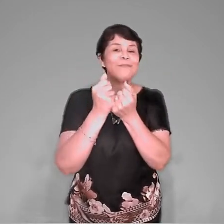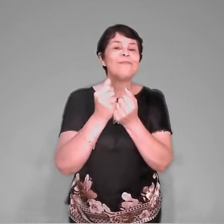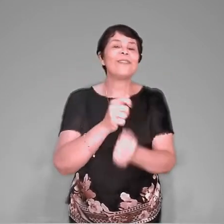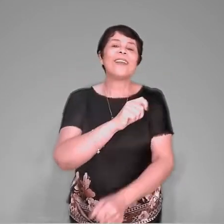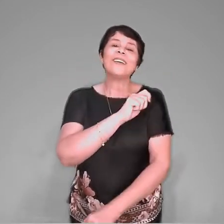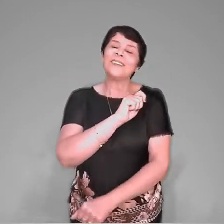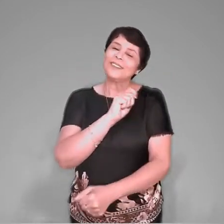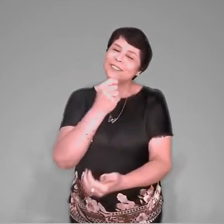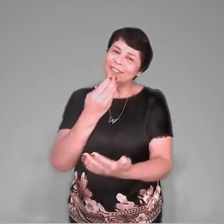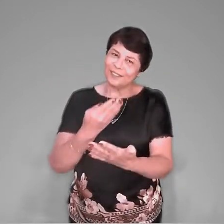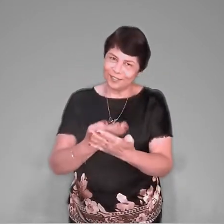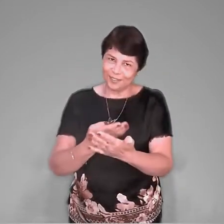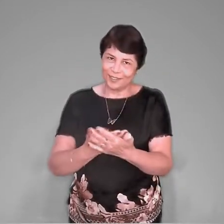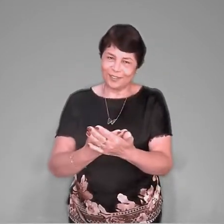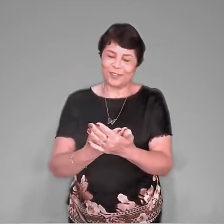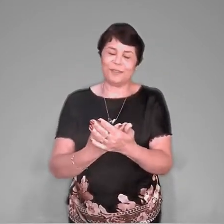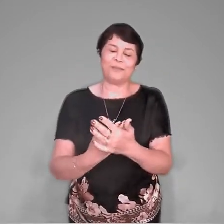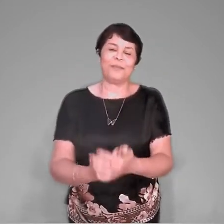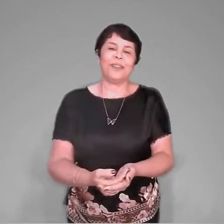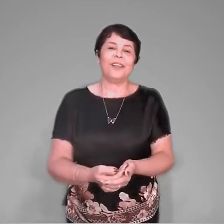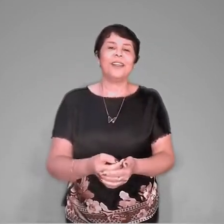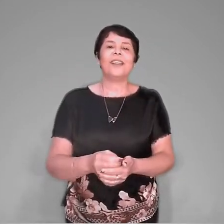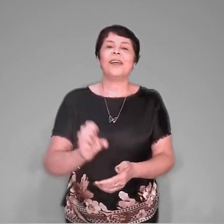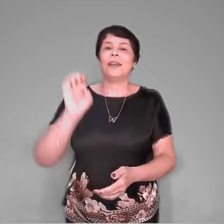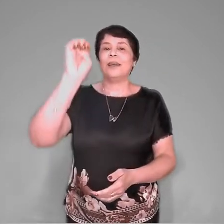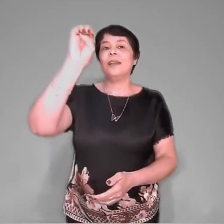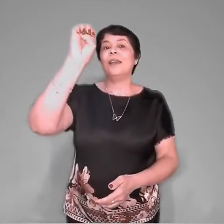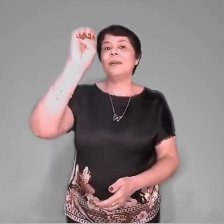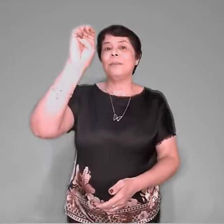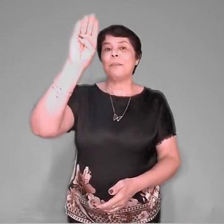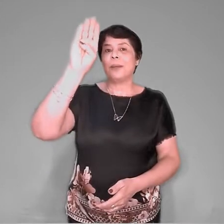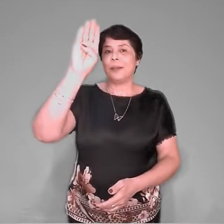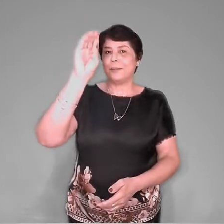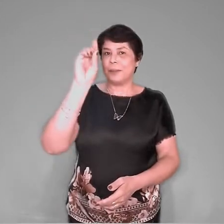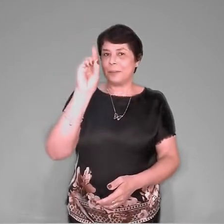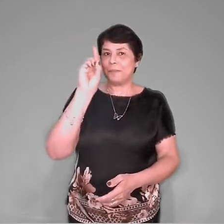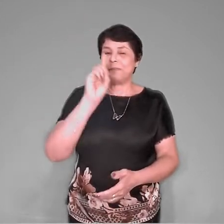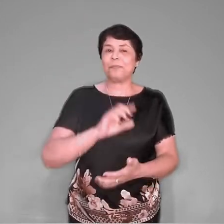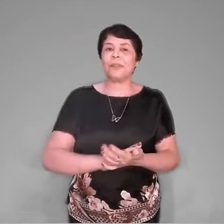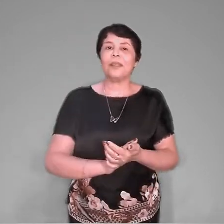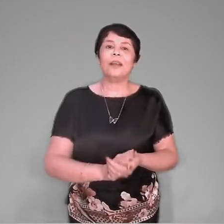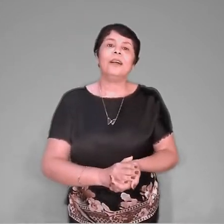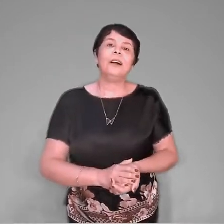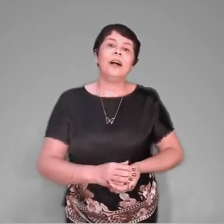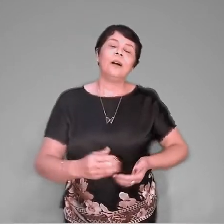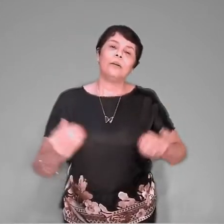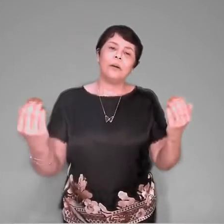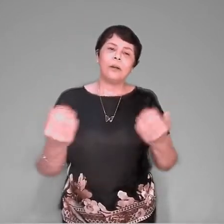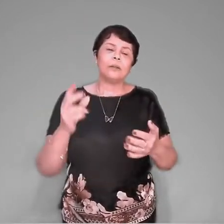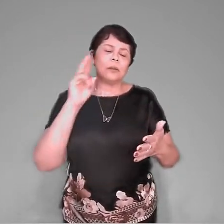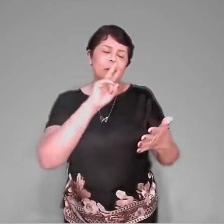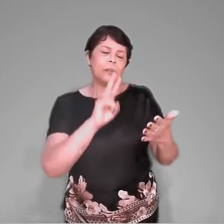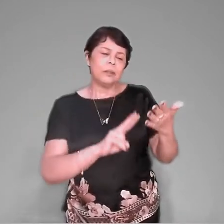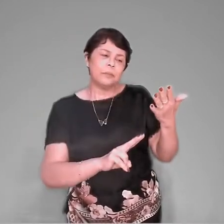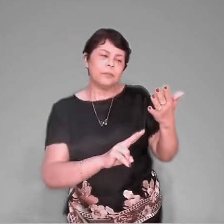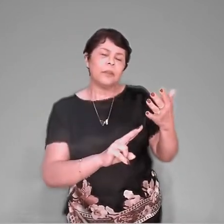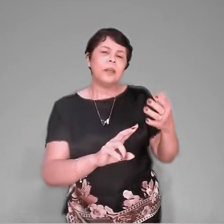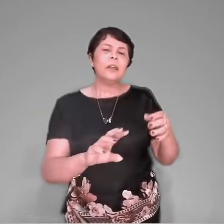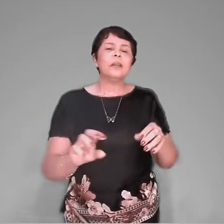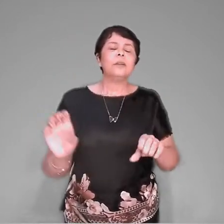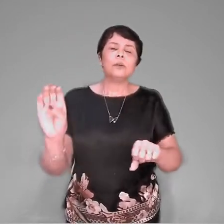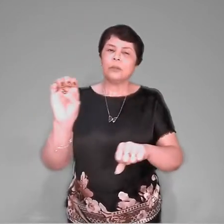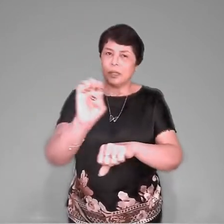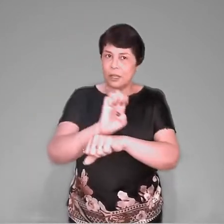um privilégio, não é? Muito bem, então nós estamos aqui agora na abertura, antes de abrirmos os nossos vídeos para as classes, estudando a carta de